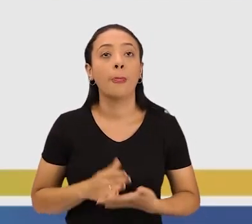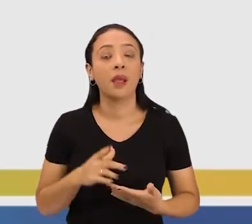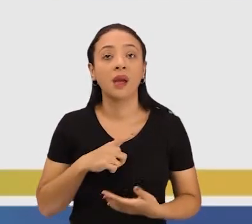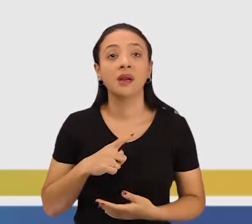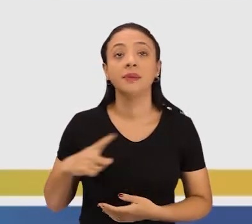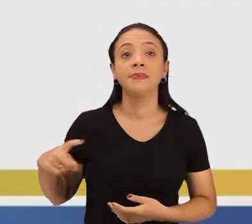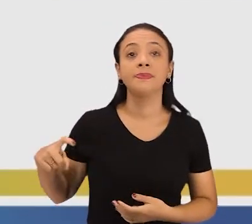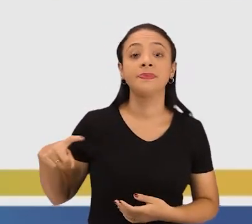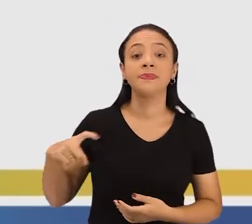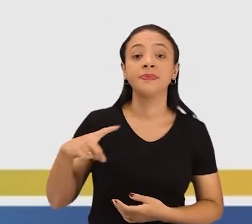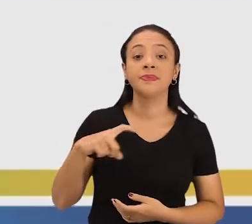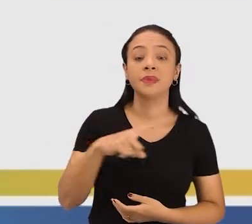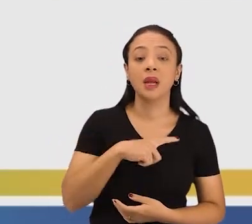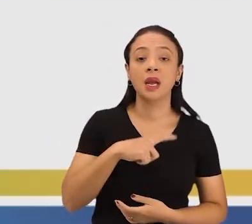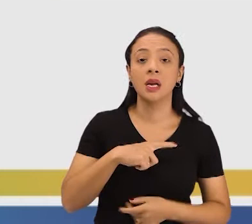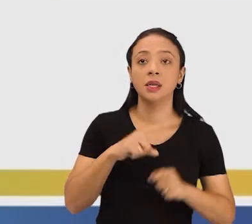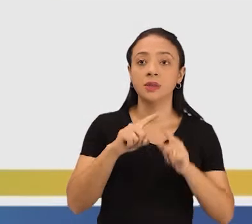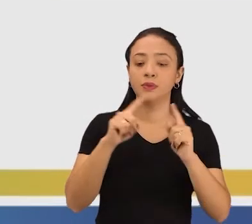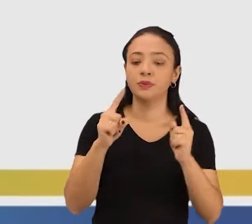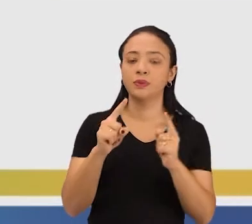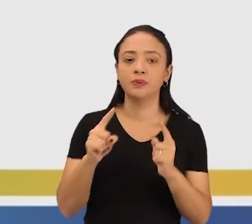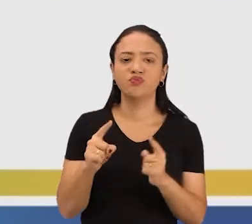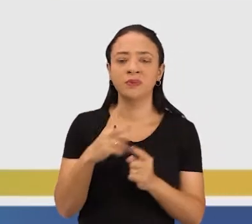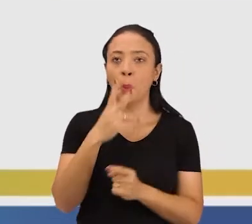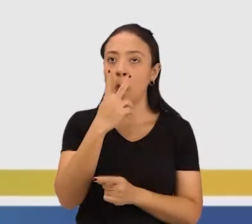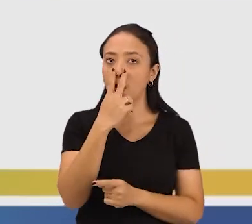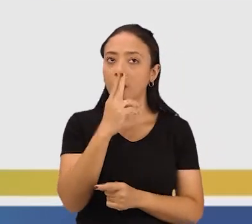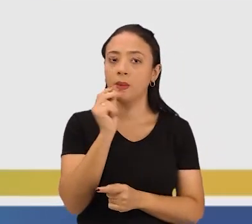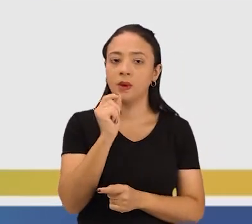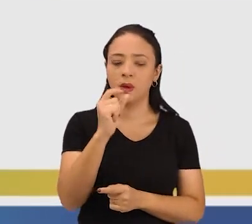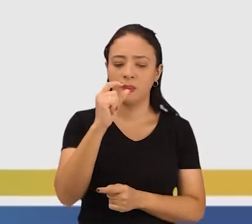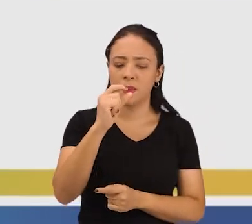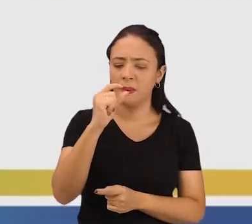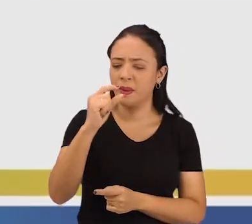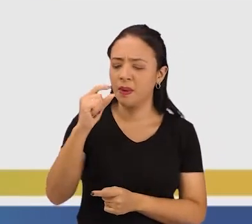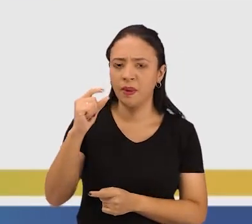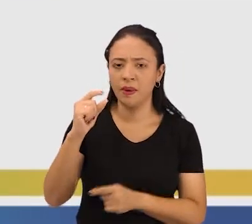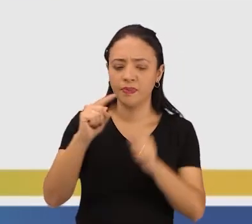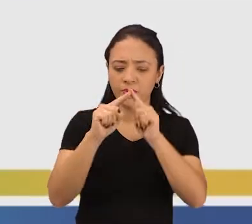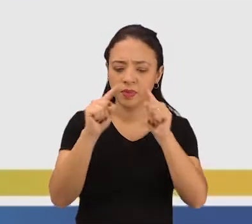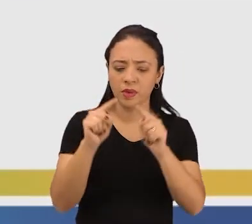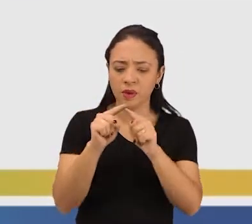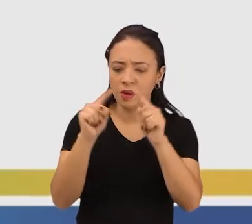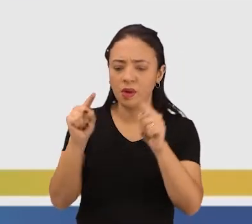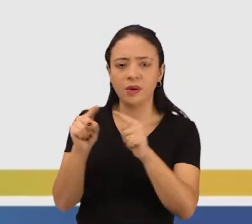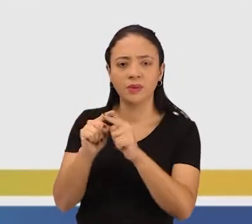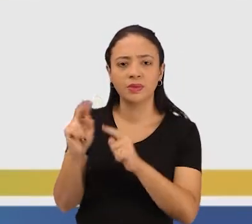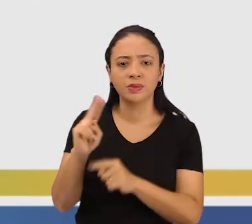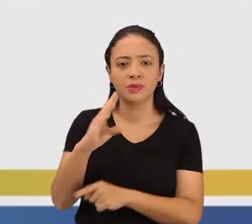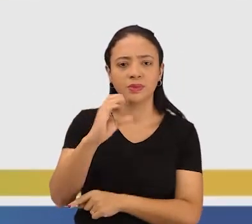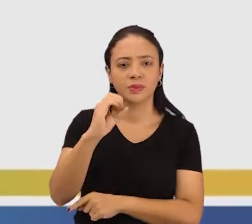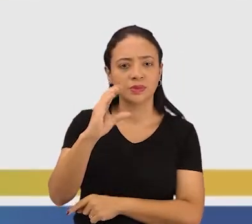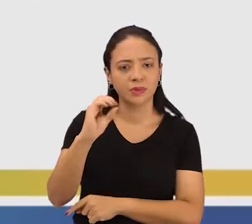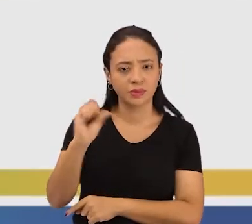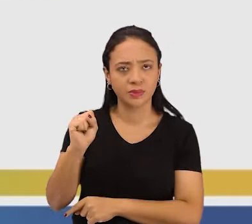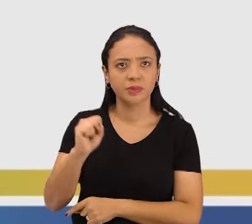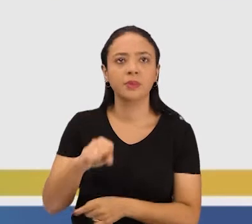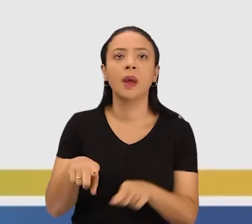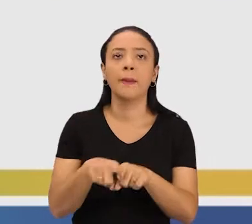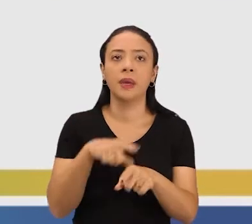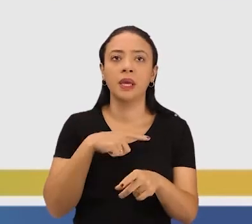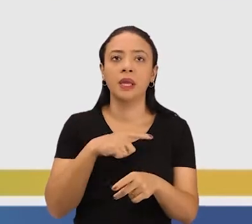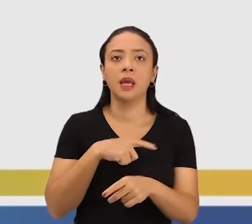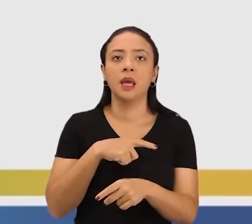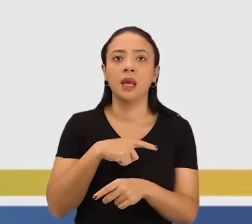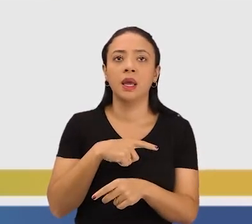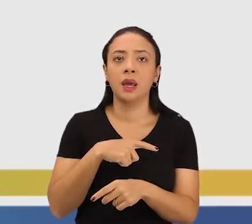bactérias que têm um formato de algumas bolinhas, elas são esféricas, classificadas como cocos. Temos aí